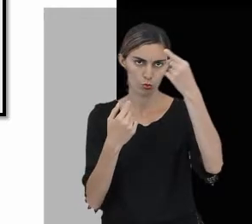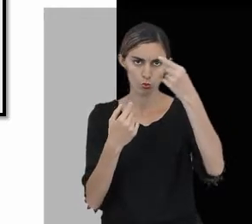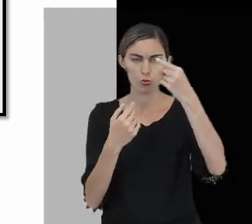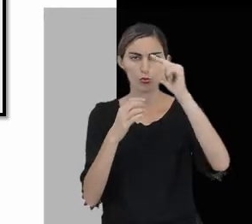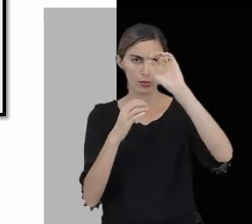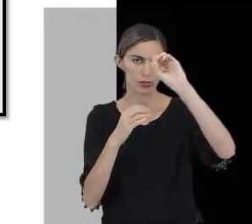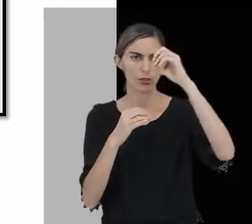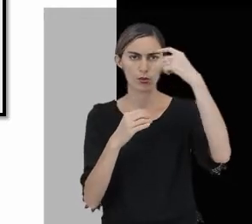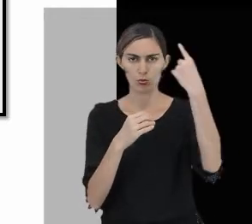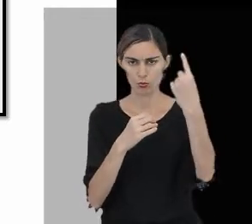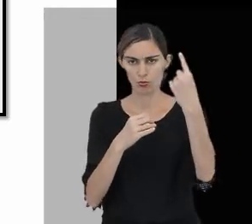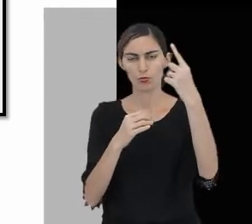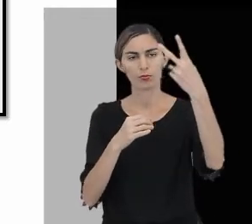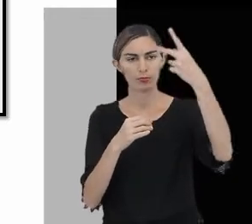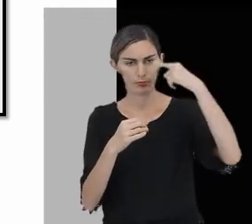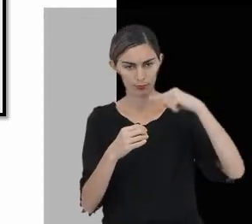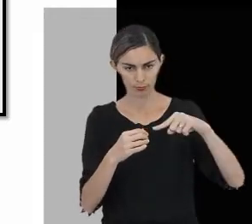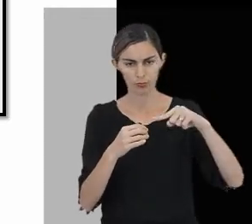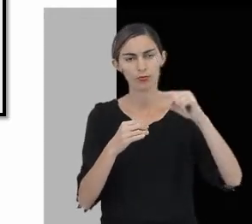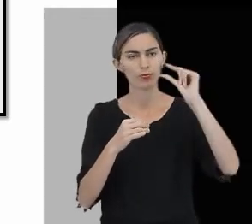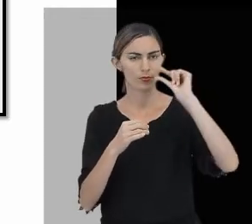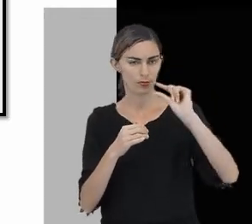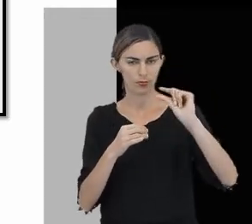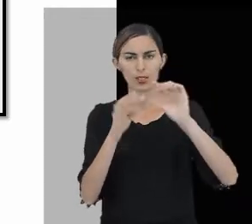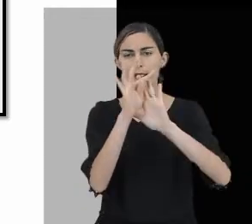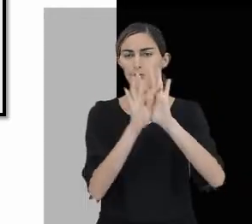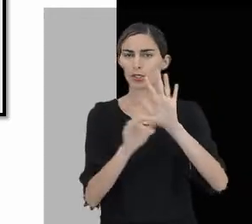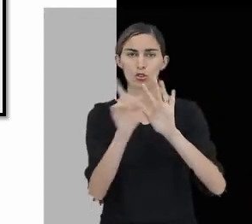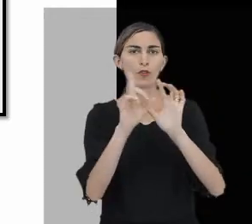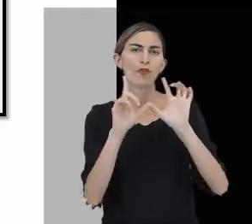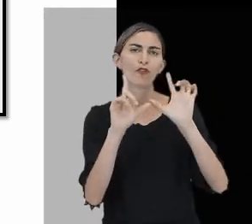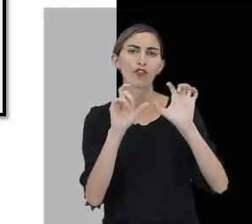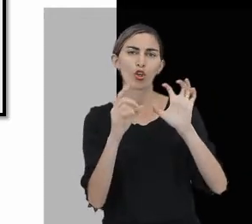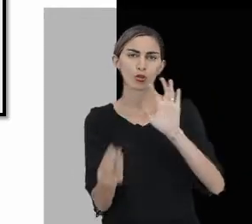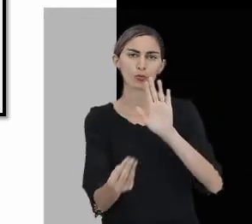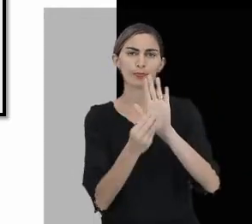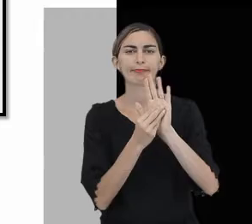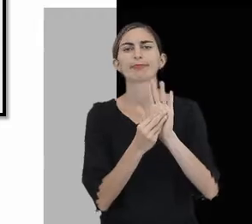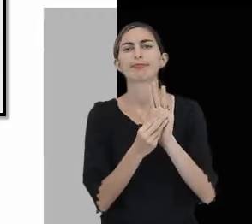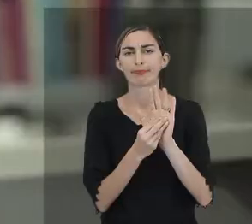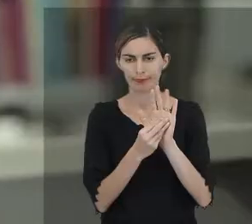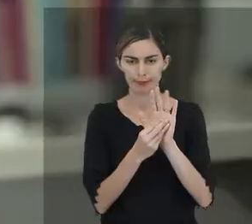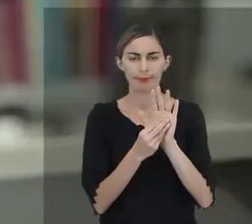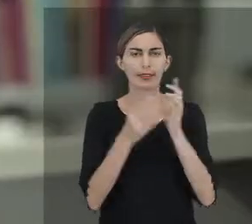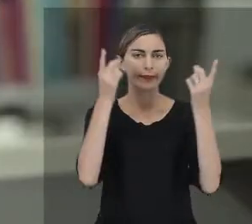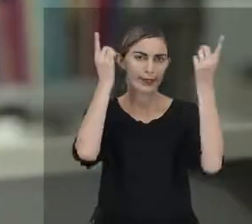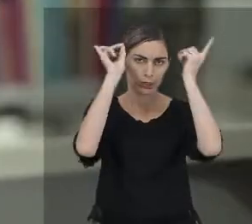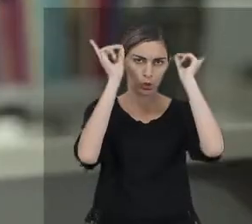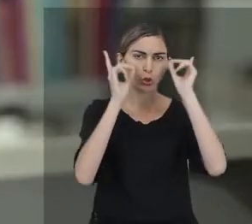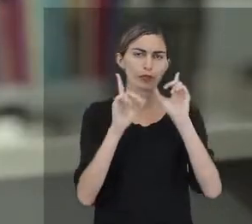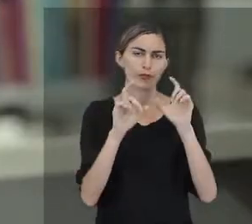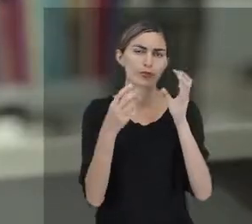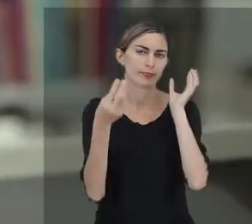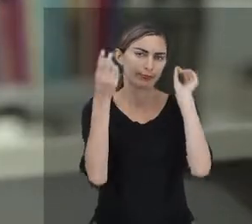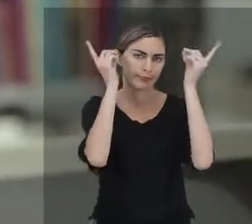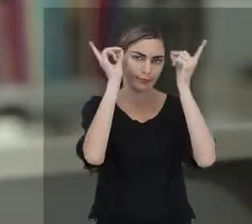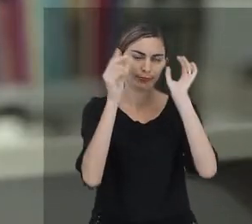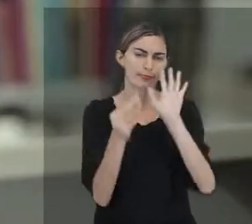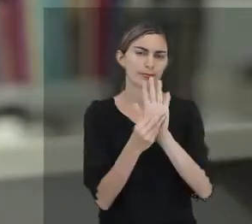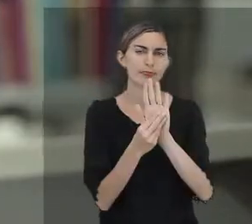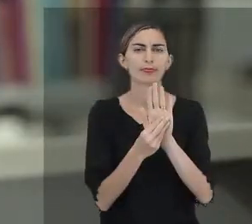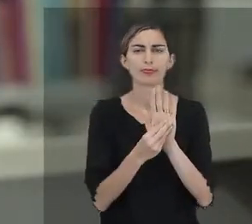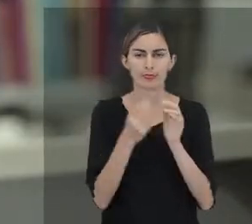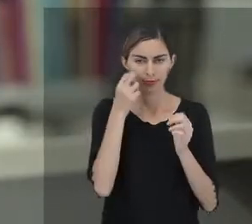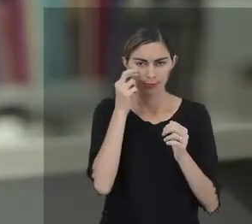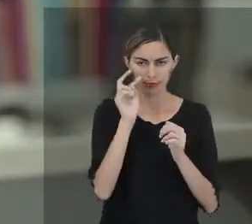101. E no outro botão a gente não vai colocar um texto, a gente vai colocar uma imagem. No caso aqui a gente colocou uma imagenzinha do Android. Então, e